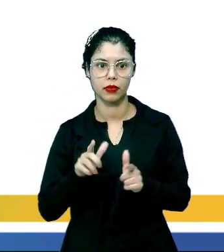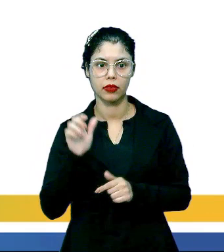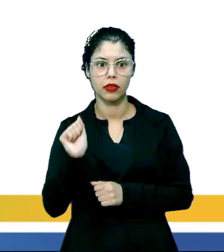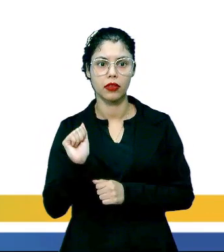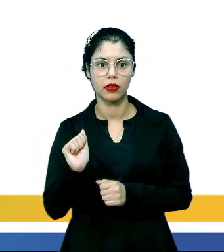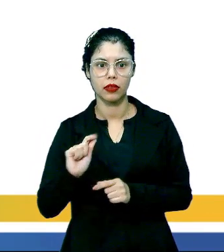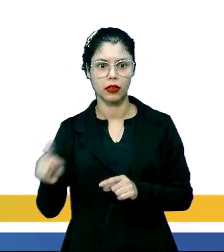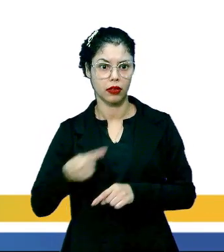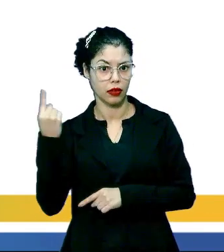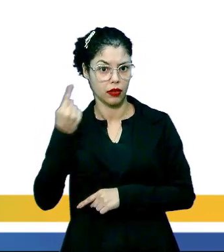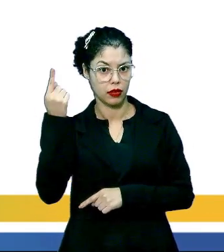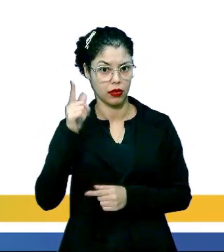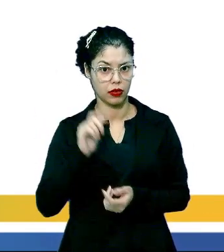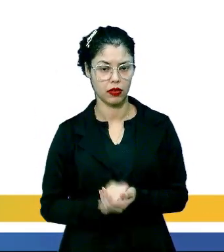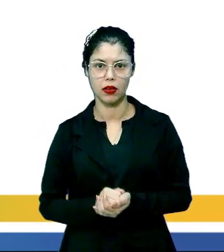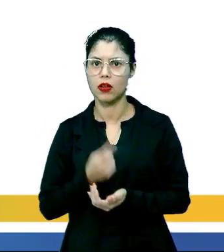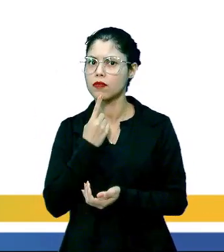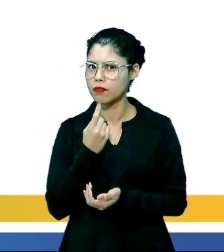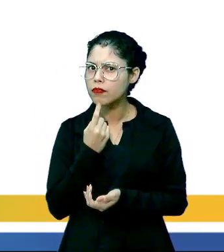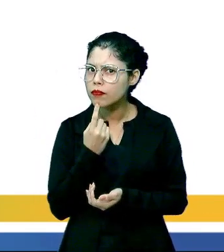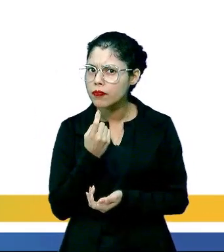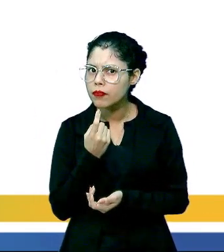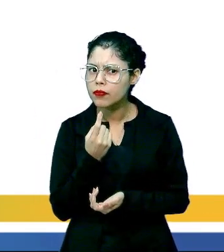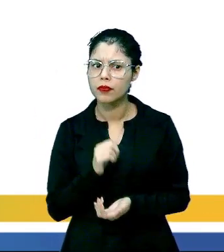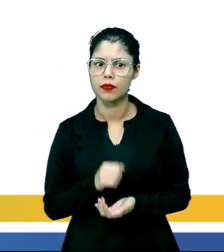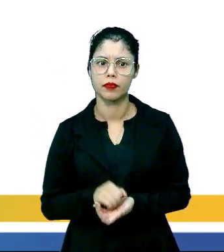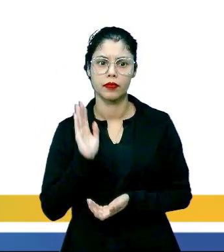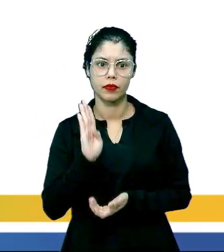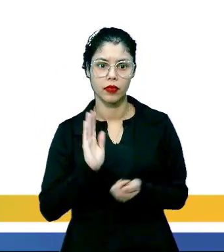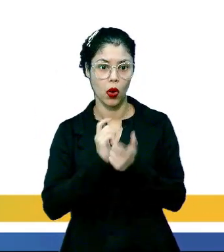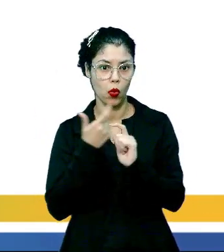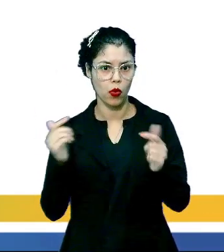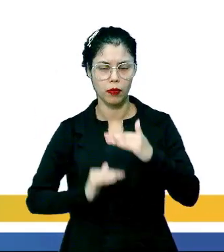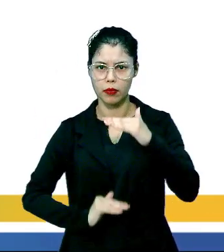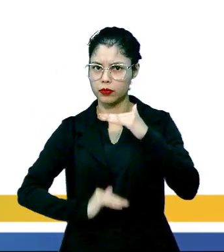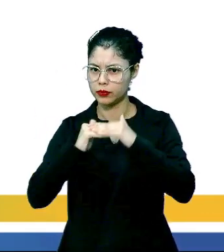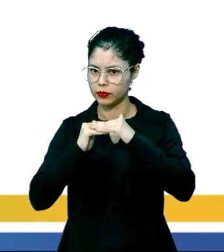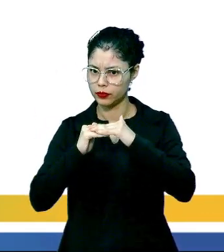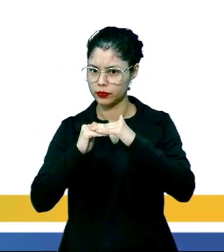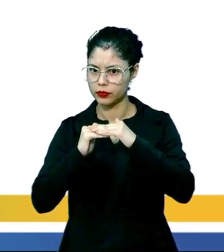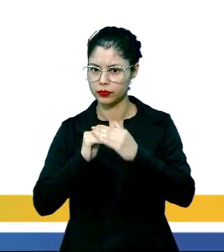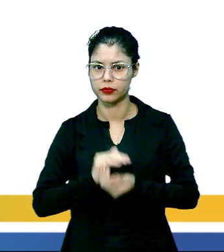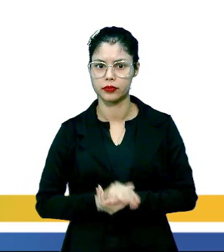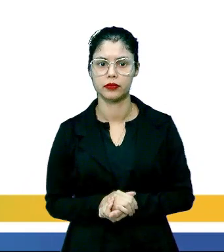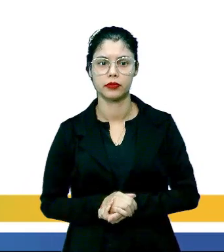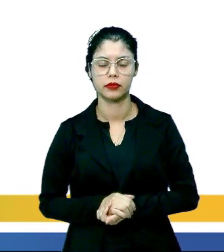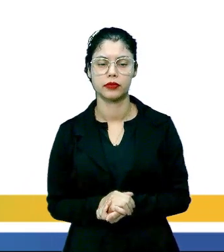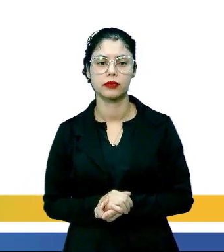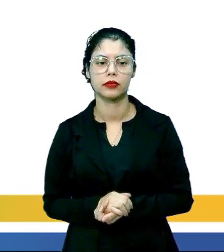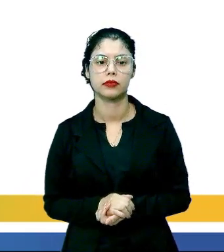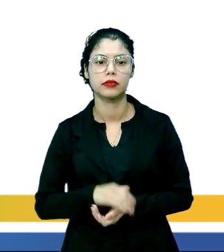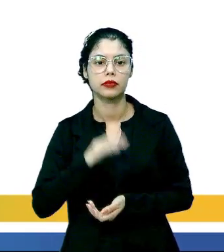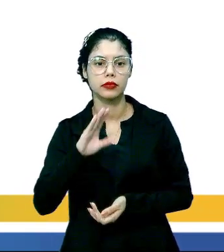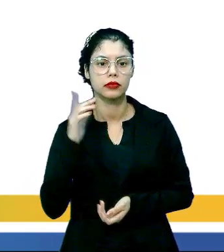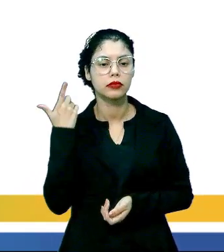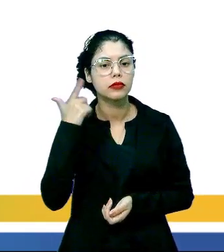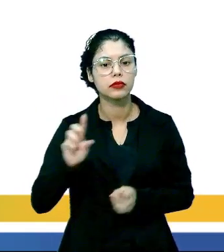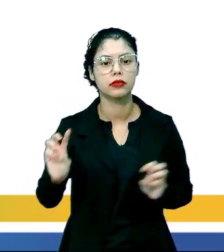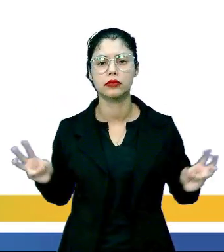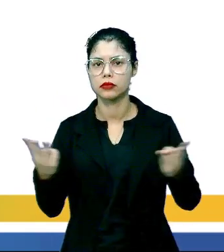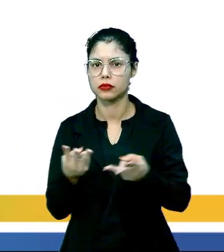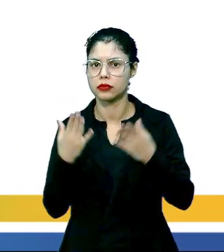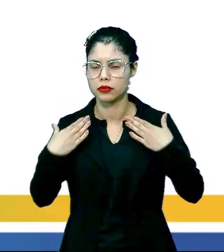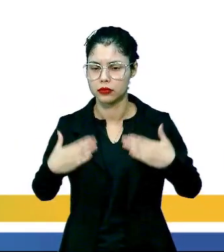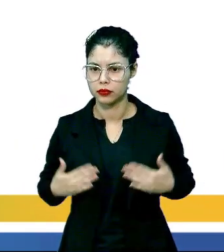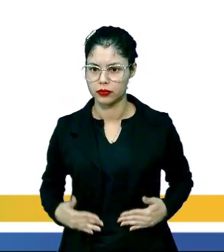A, é a alta taxa de glicose no sangue? Alternativa B, aumento da pressão arterial? Alternativa